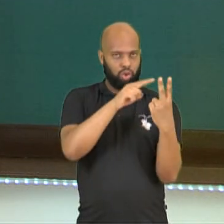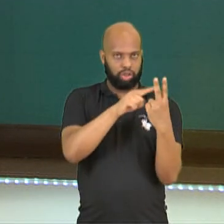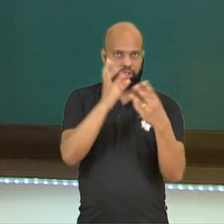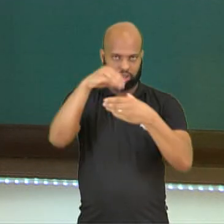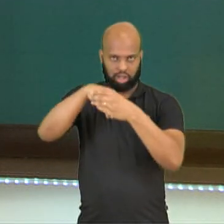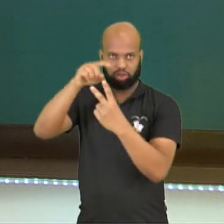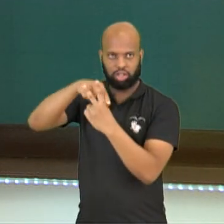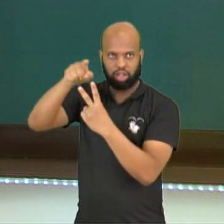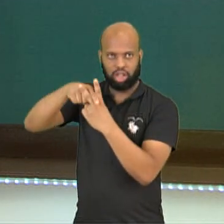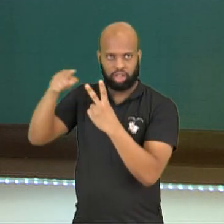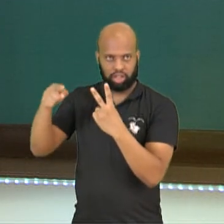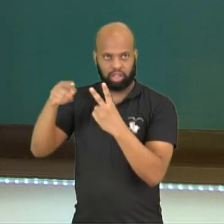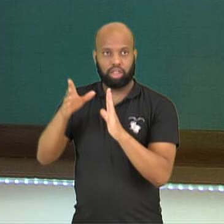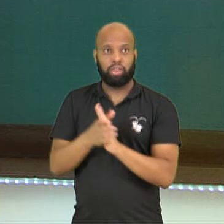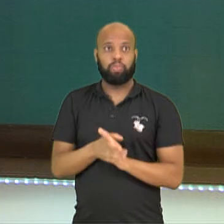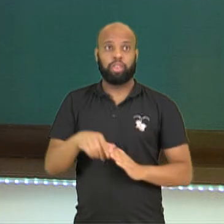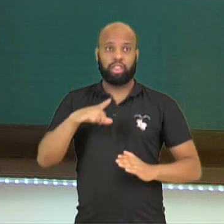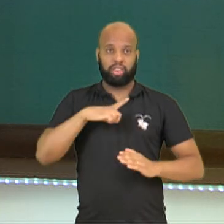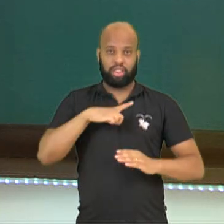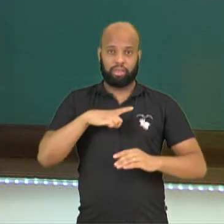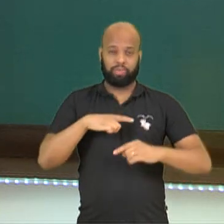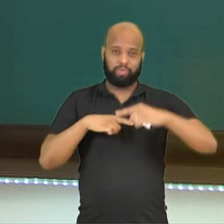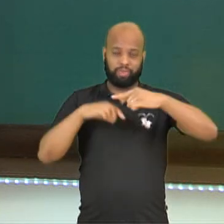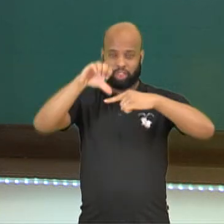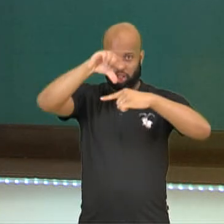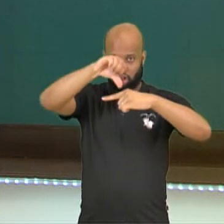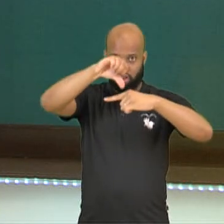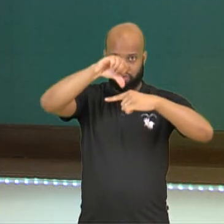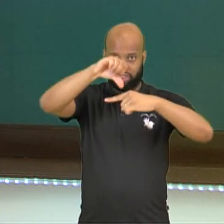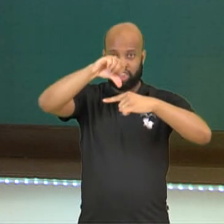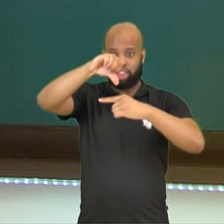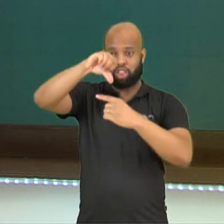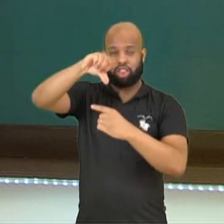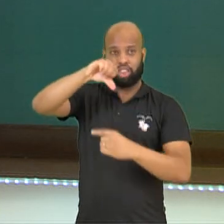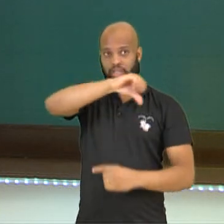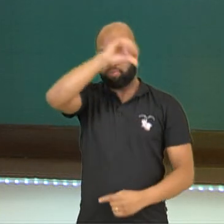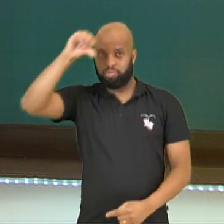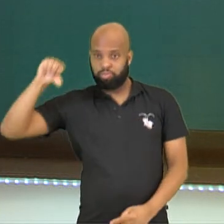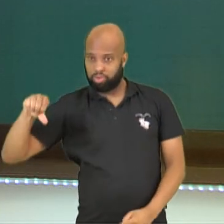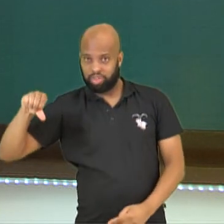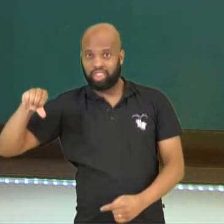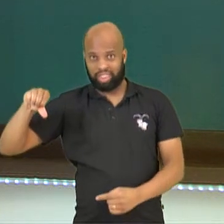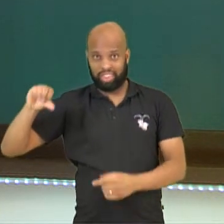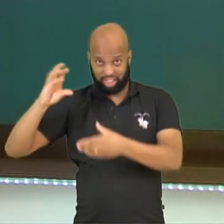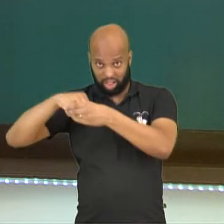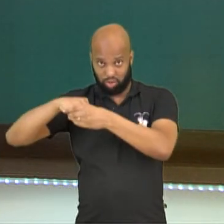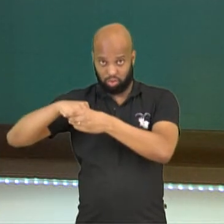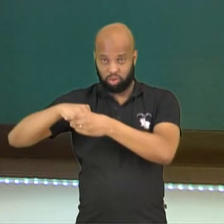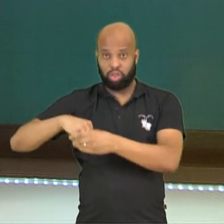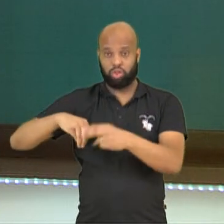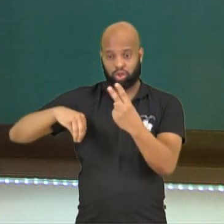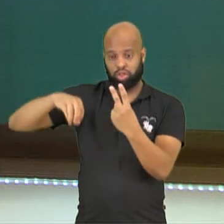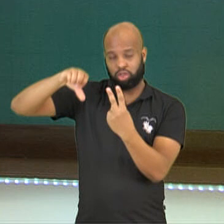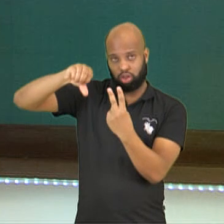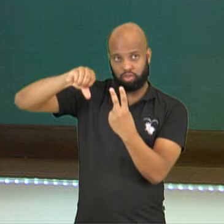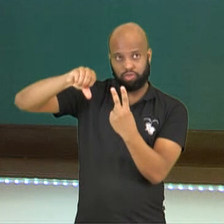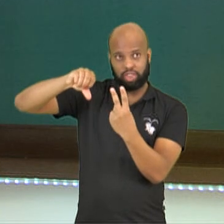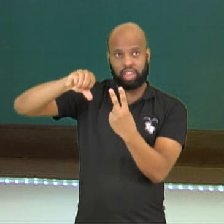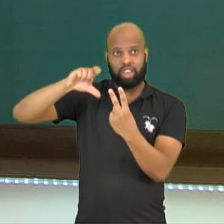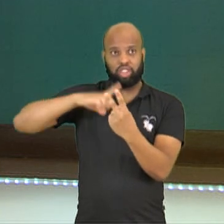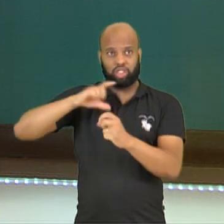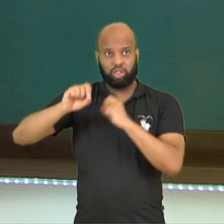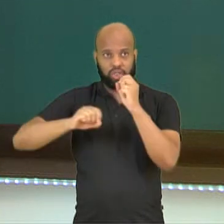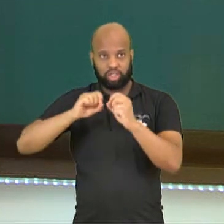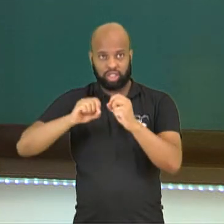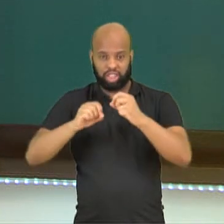como expoente e o 2 é índice. Então, agora vamos tirar essa galera de dentro da raiz. O 2 eu preciso escrever como potências de 2,